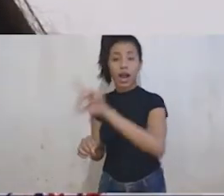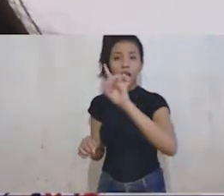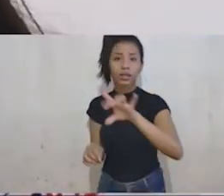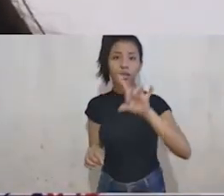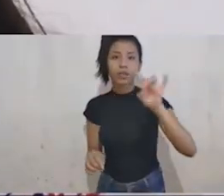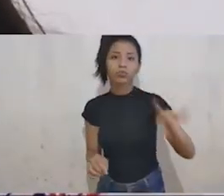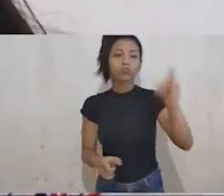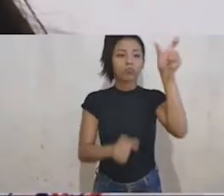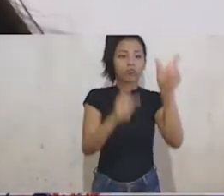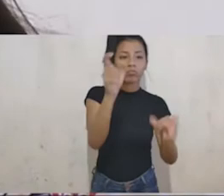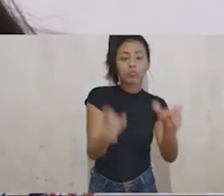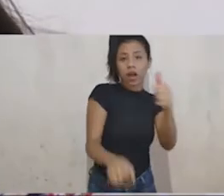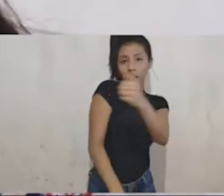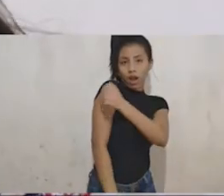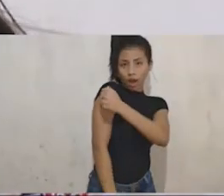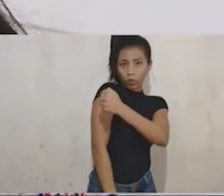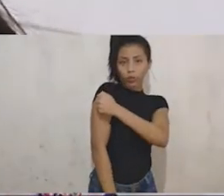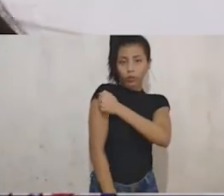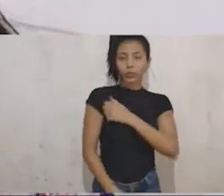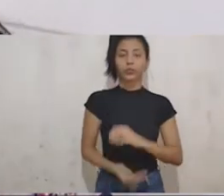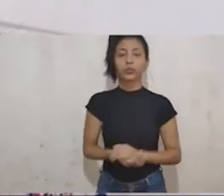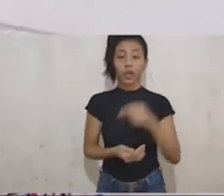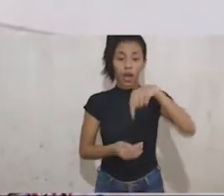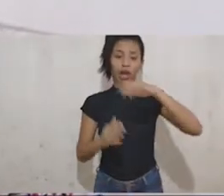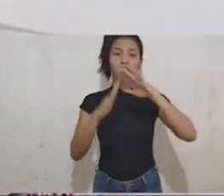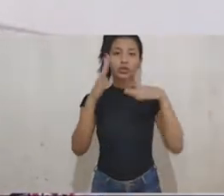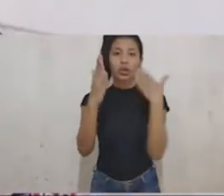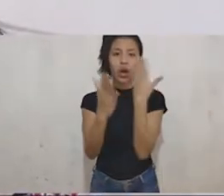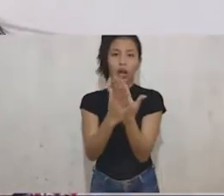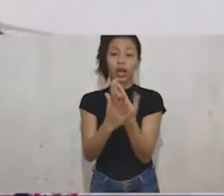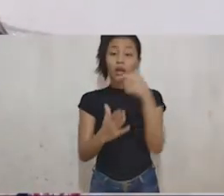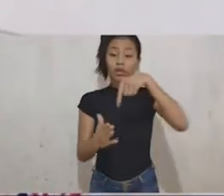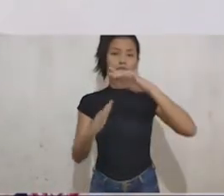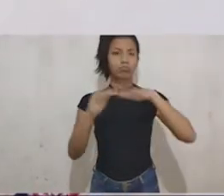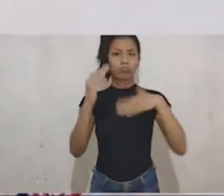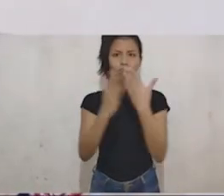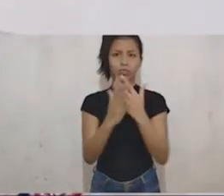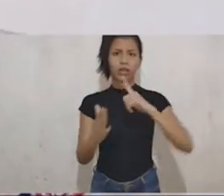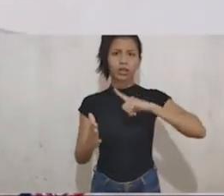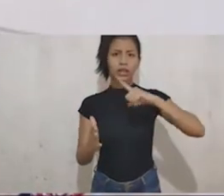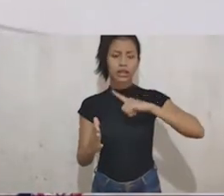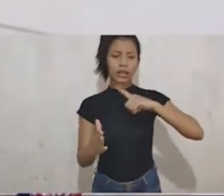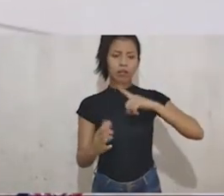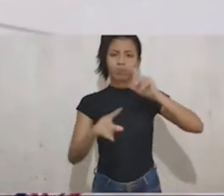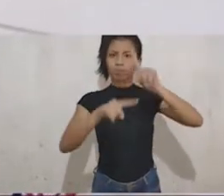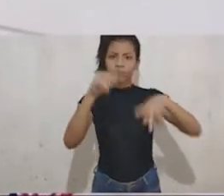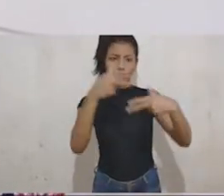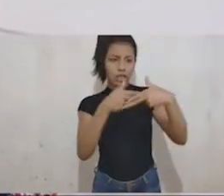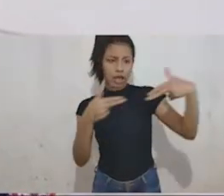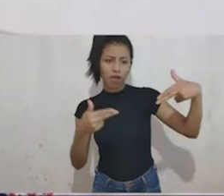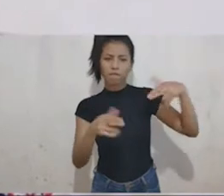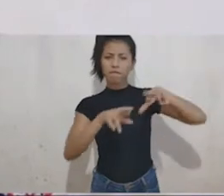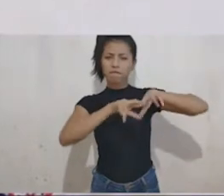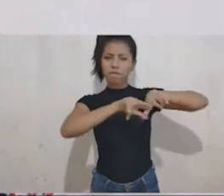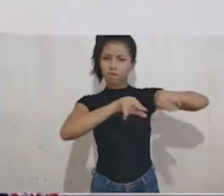nós temos aqui na escola. Então, assim, nós estamos preparados com materiais, né, pedagógicos,